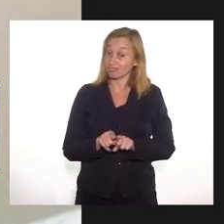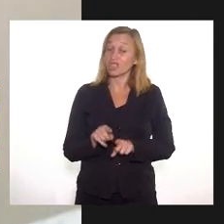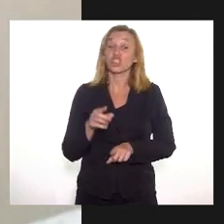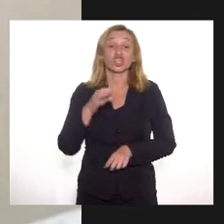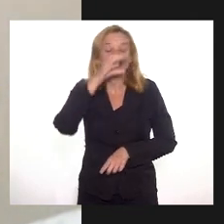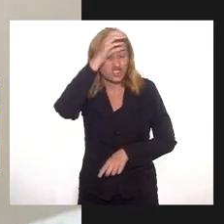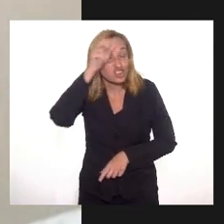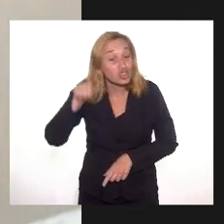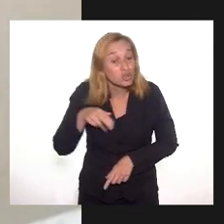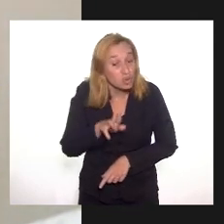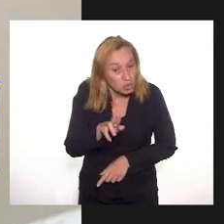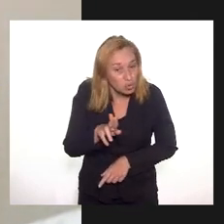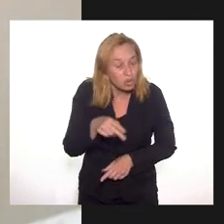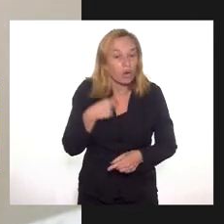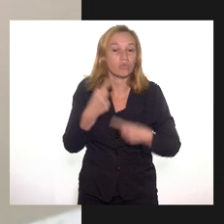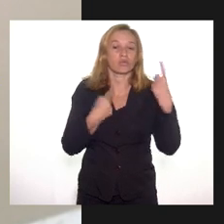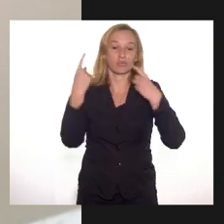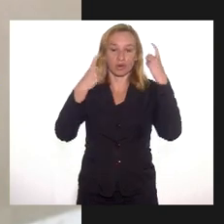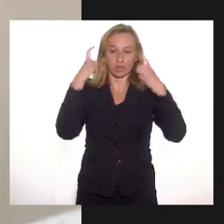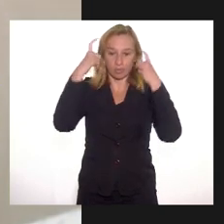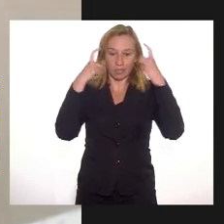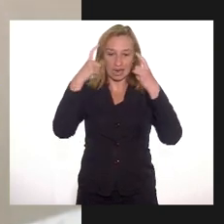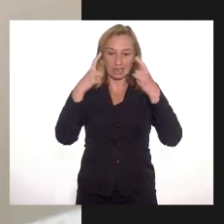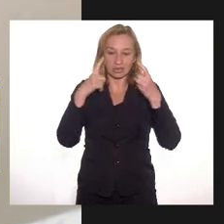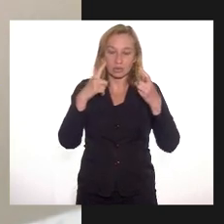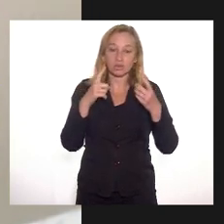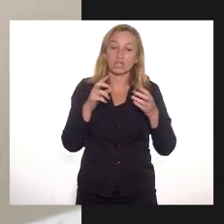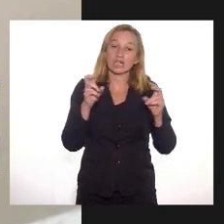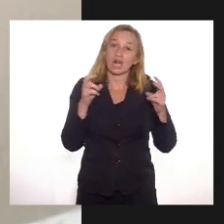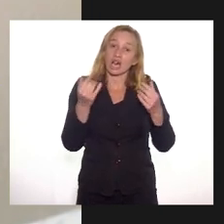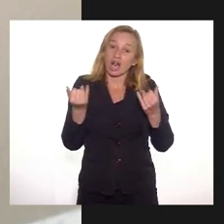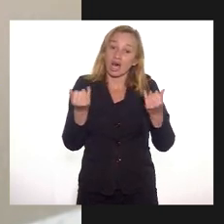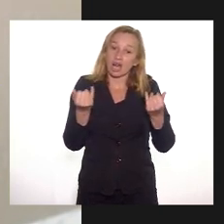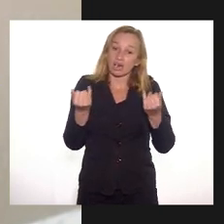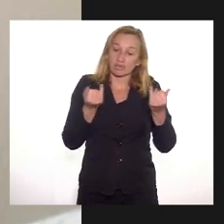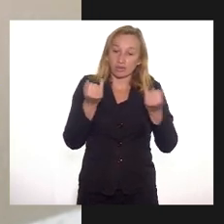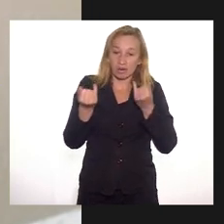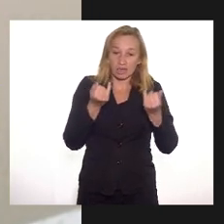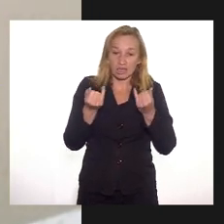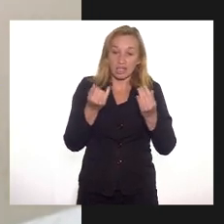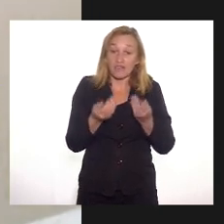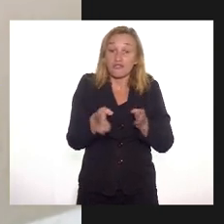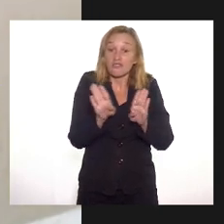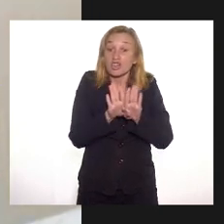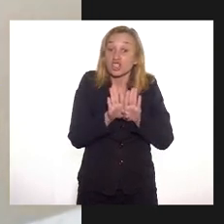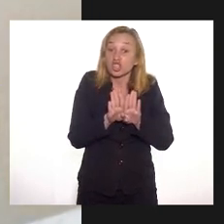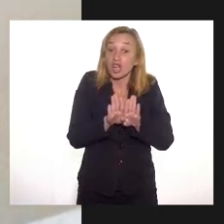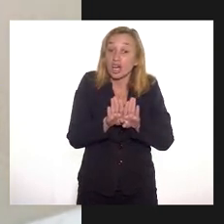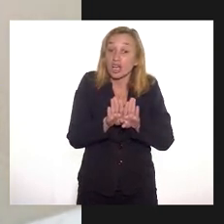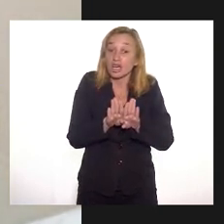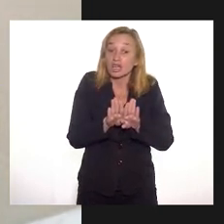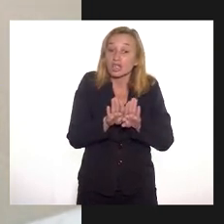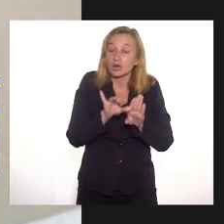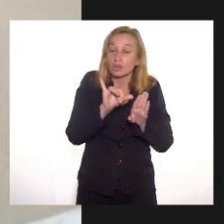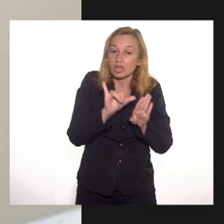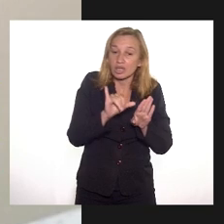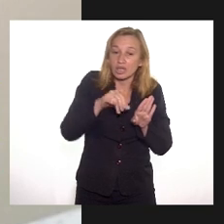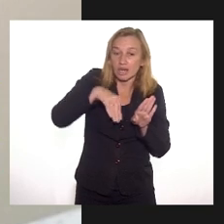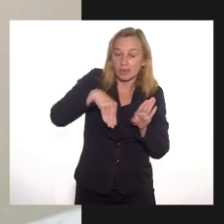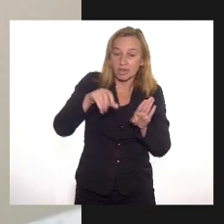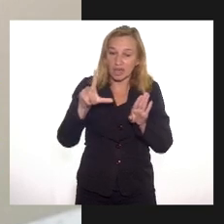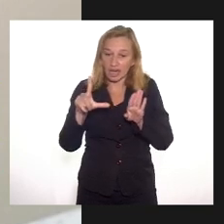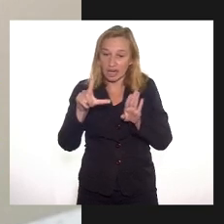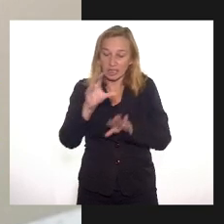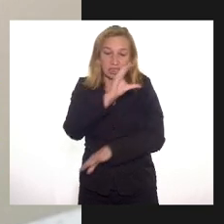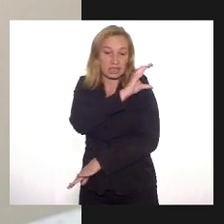Ju. Nós ficamos muito preocupados, porque nós tomamos conhecimento, queriam fechar o IML de Campo Grande. Está